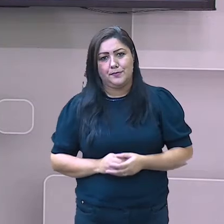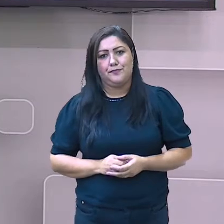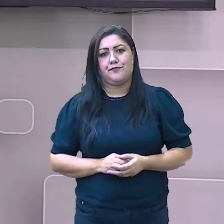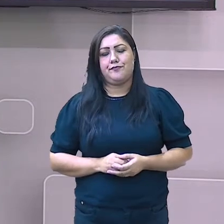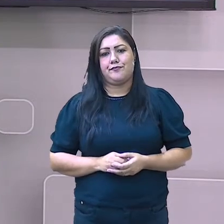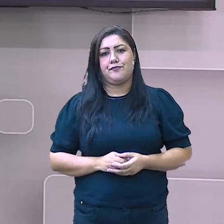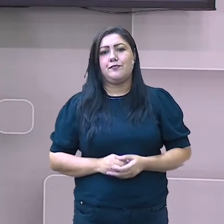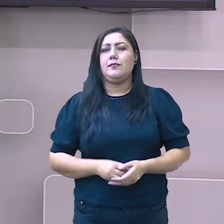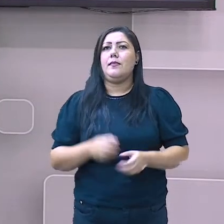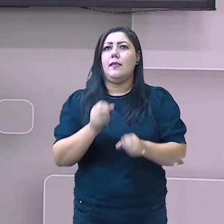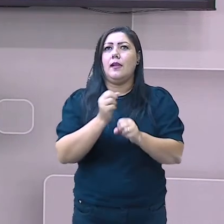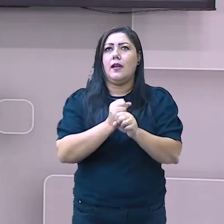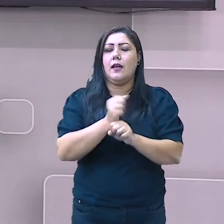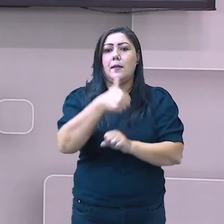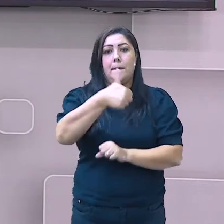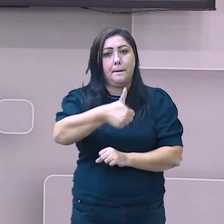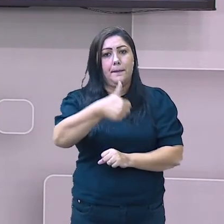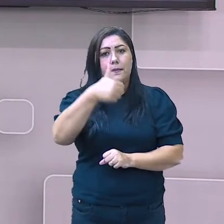em